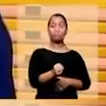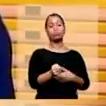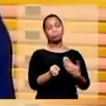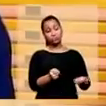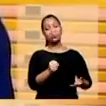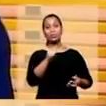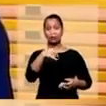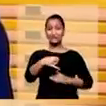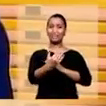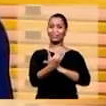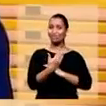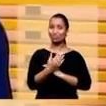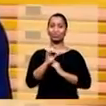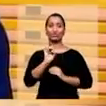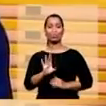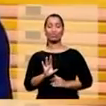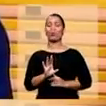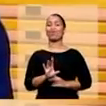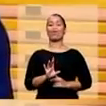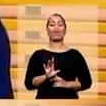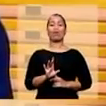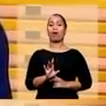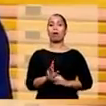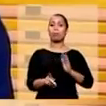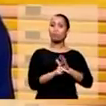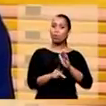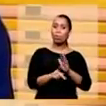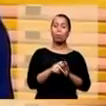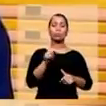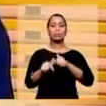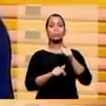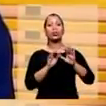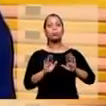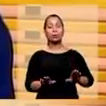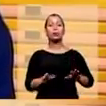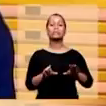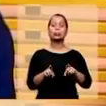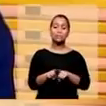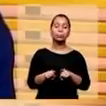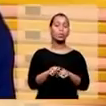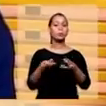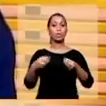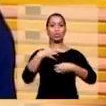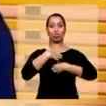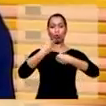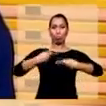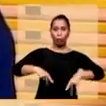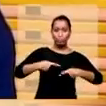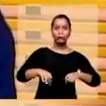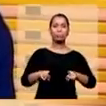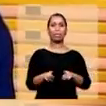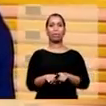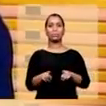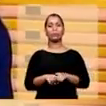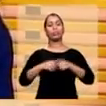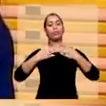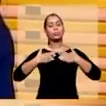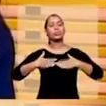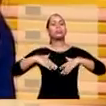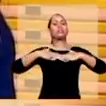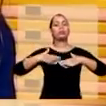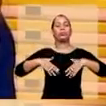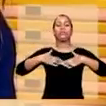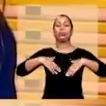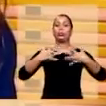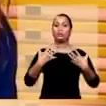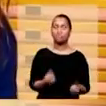sim, auxilia não só na questão da qualificação, mas muito mais no comportamental, no de dar uma tranquilidade